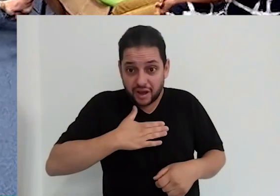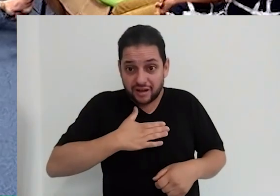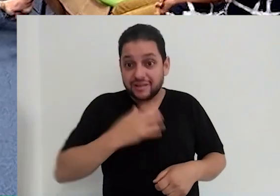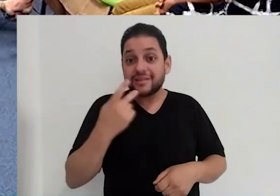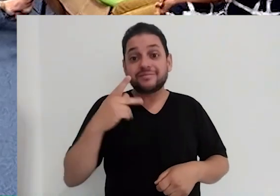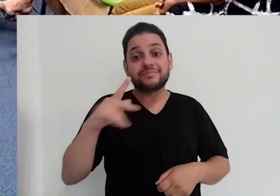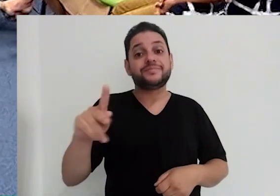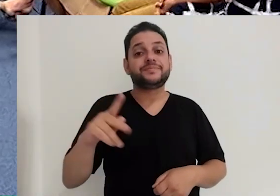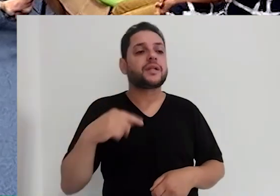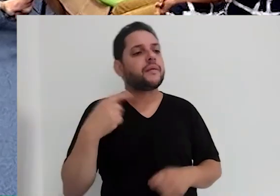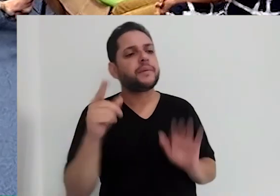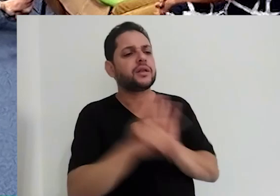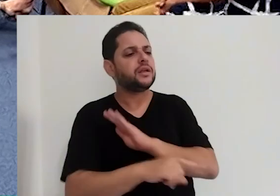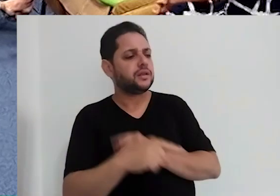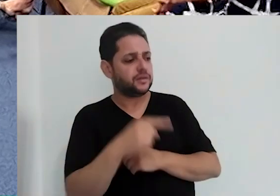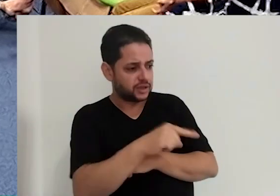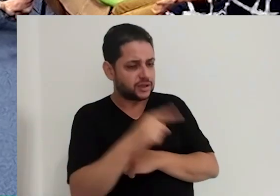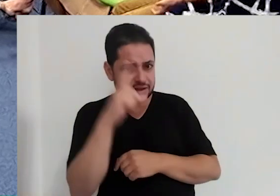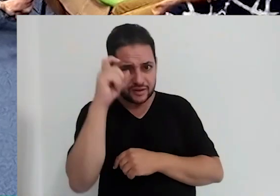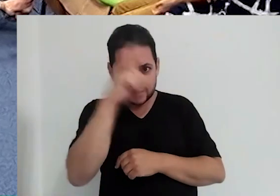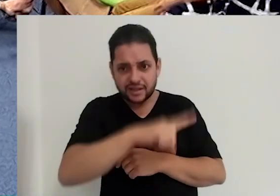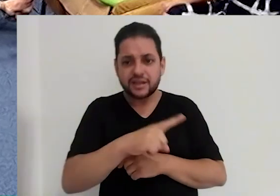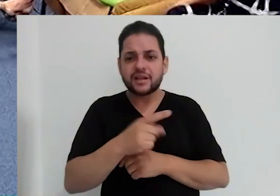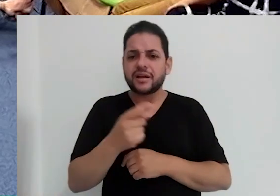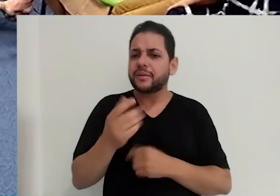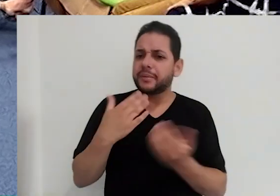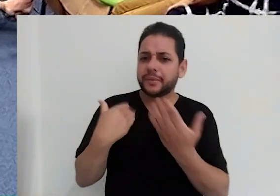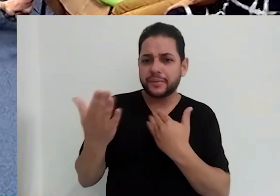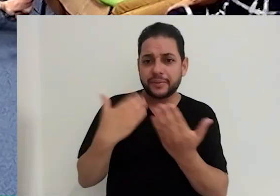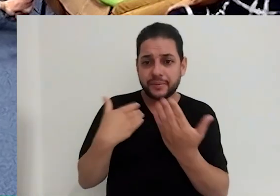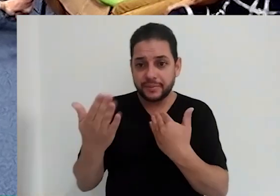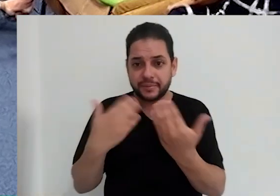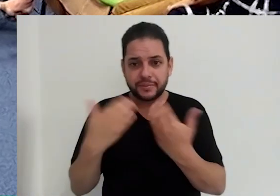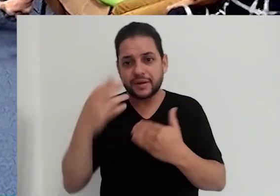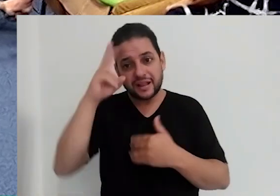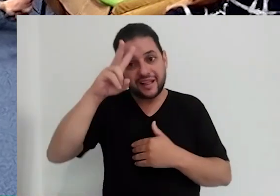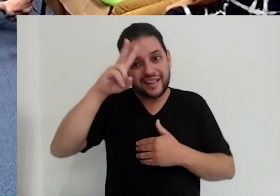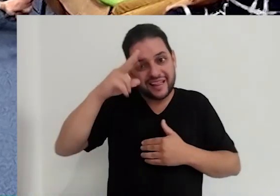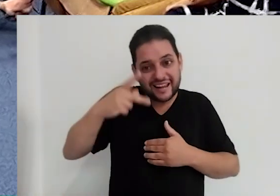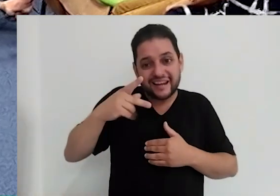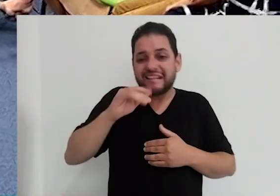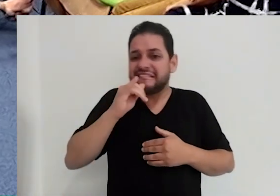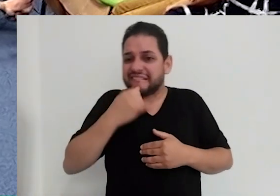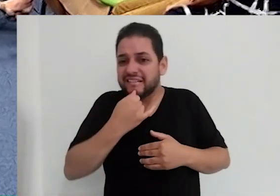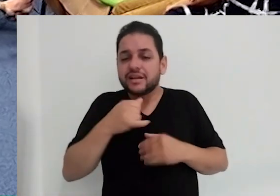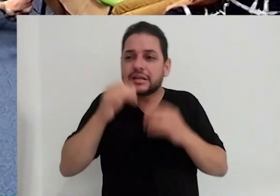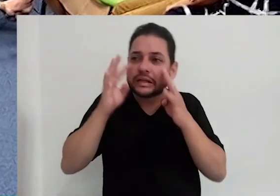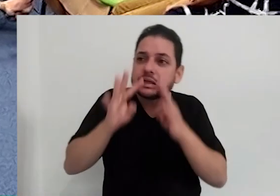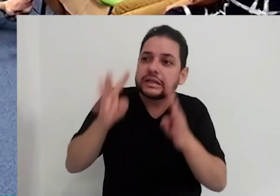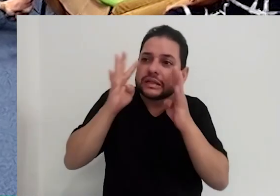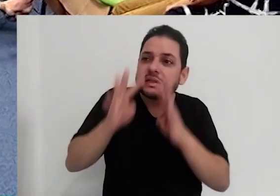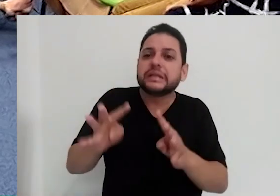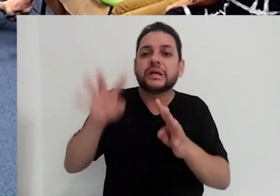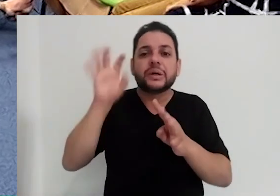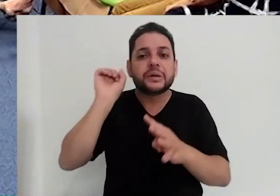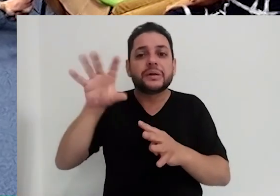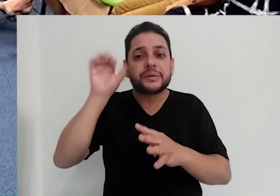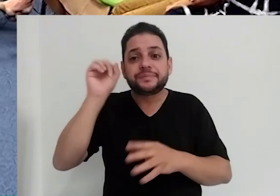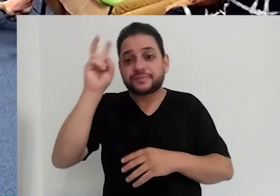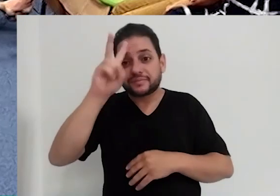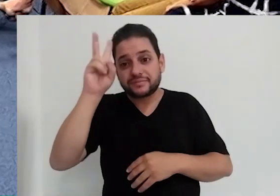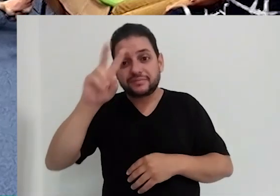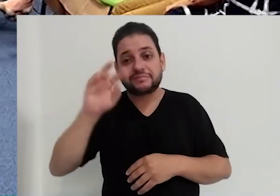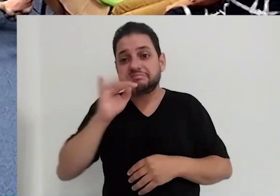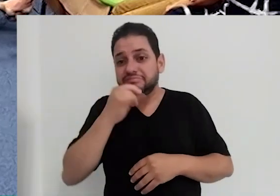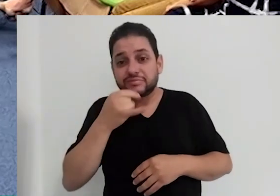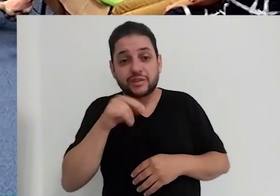difícil para você eh ter que lidar com essas histórias tristes e ouvir essas histórias tristes que acontece com vocês também vocês passam o dia inteiro ouvindo